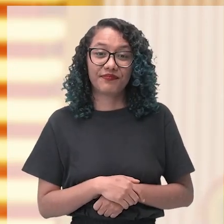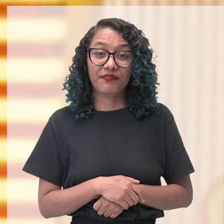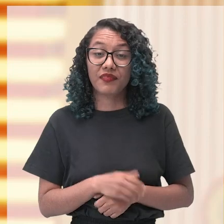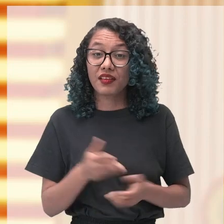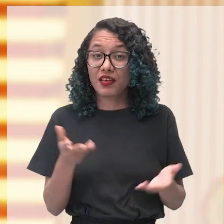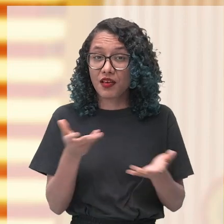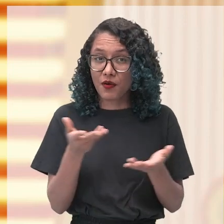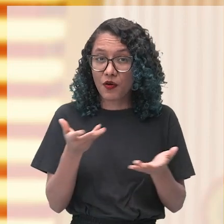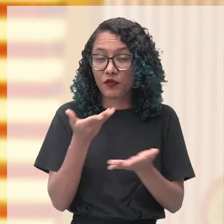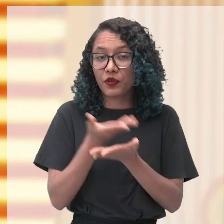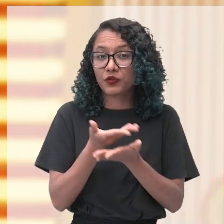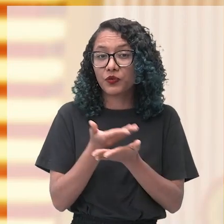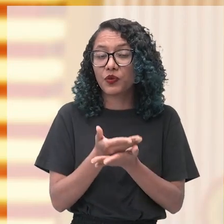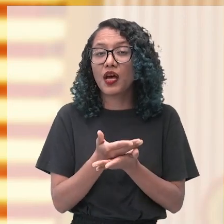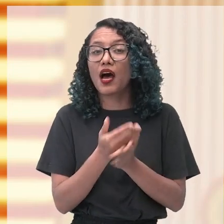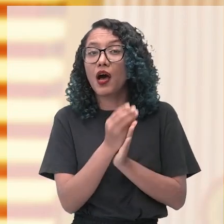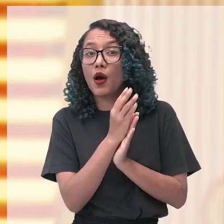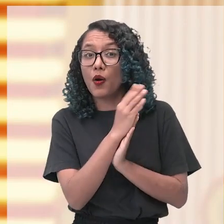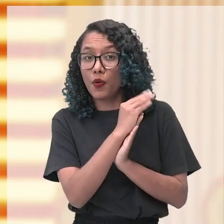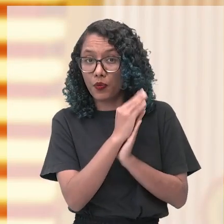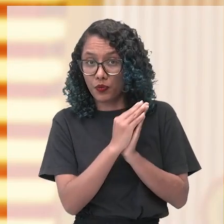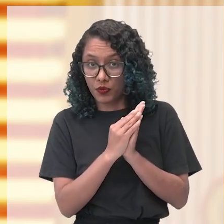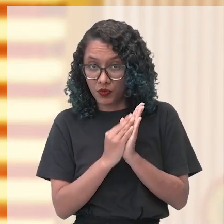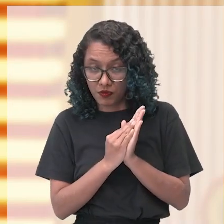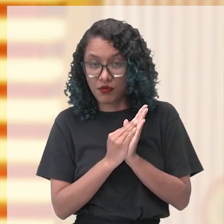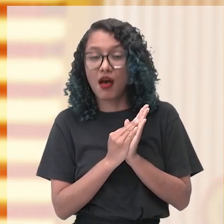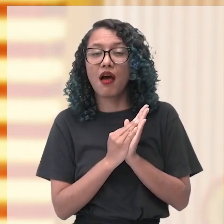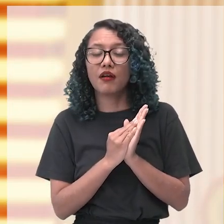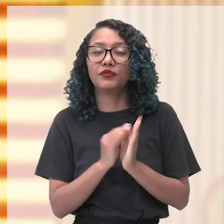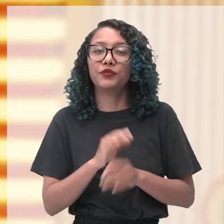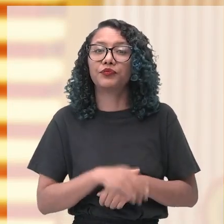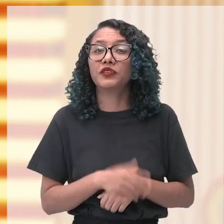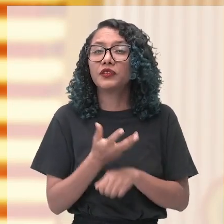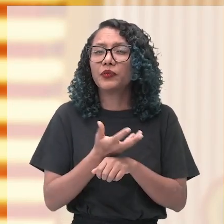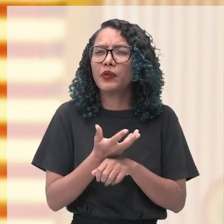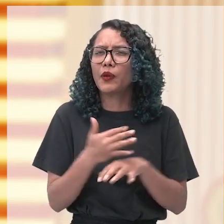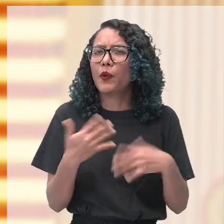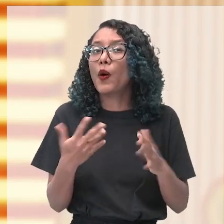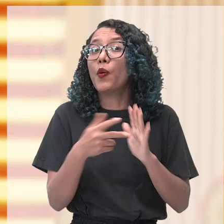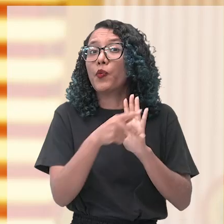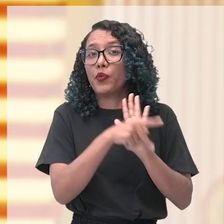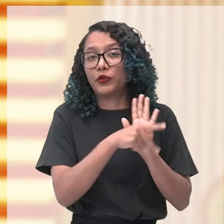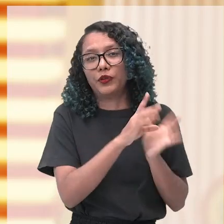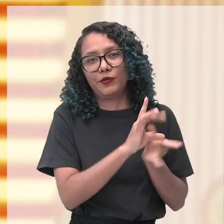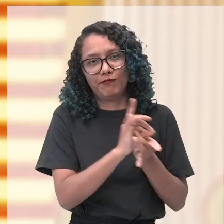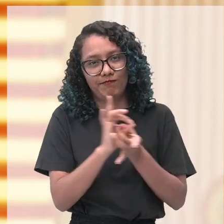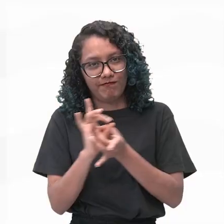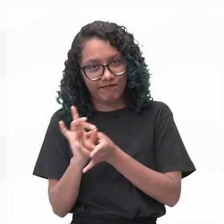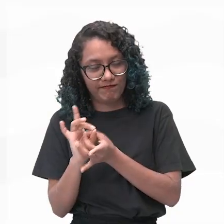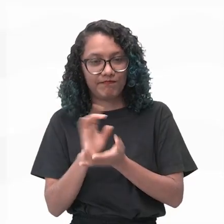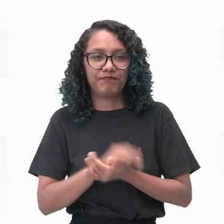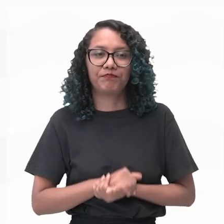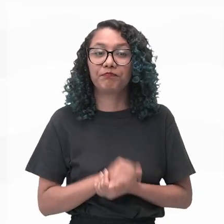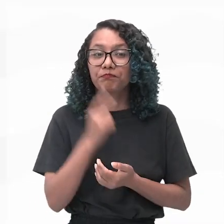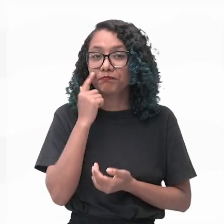com vocês a unidade curricular de projetos integradores. Vamos ao objeto do conhecimento.